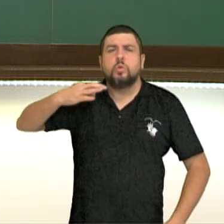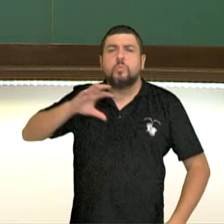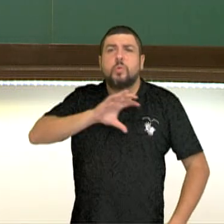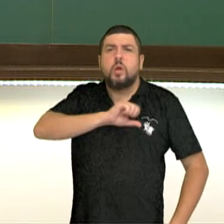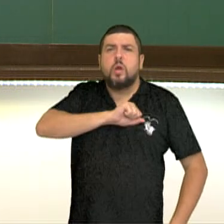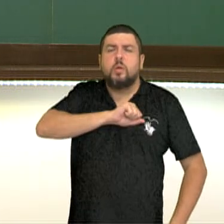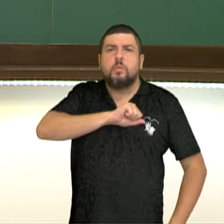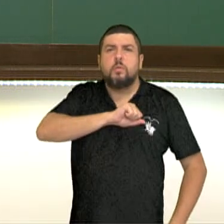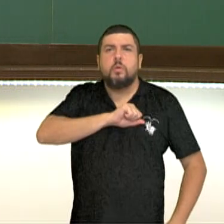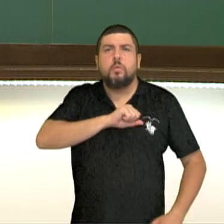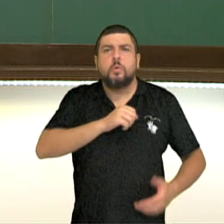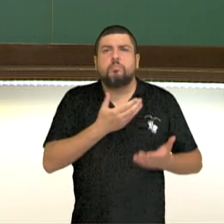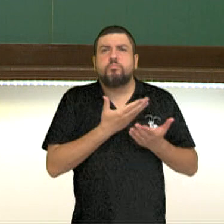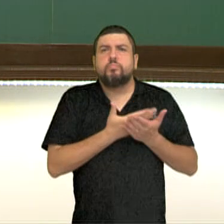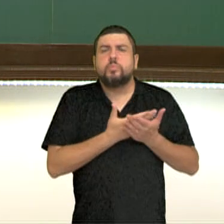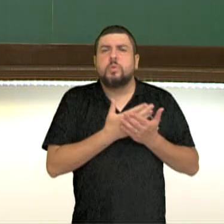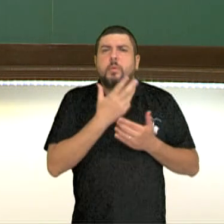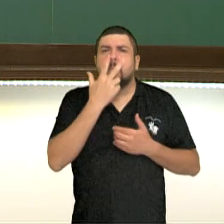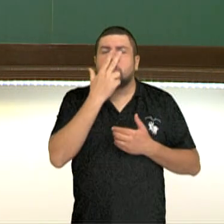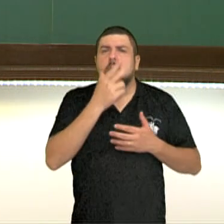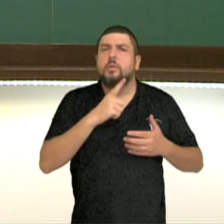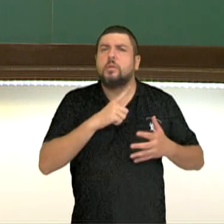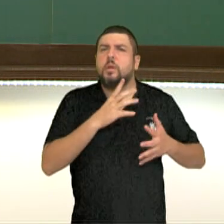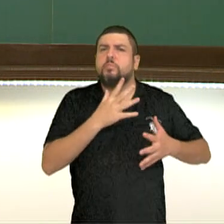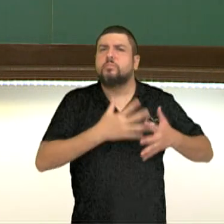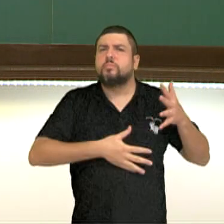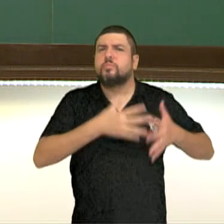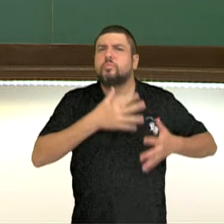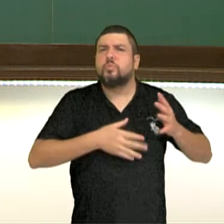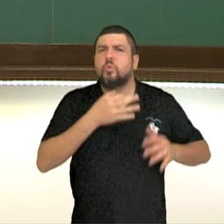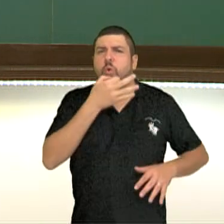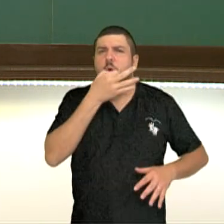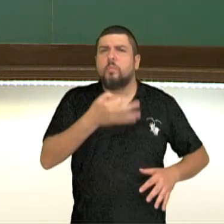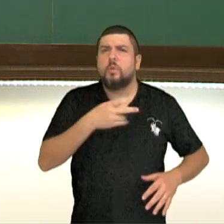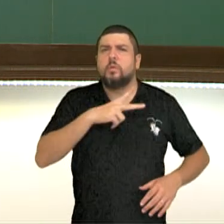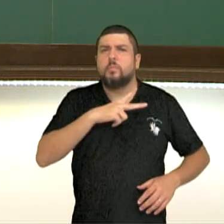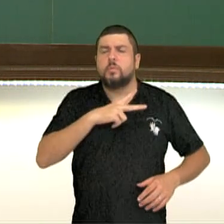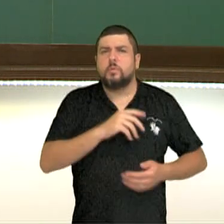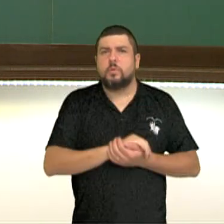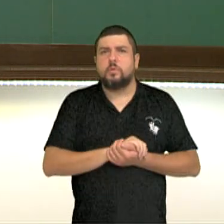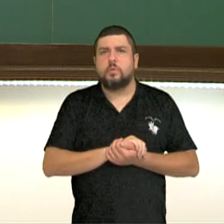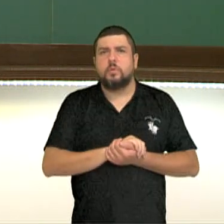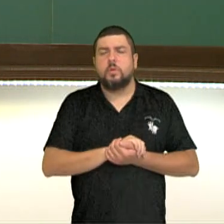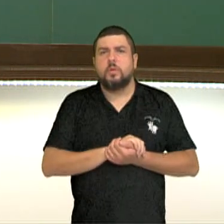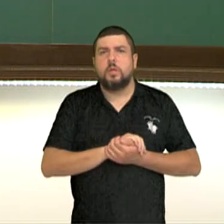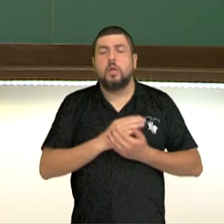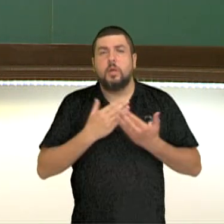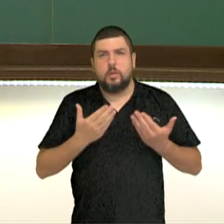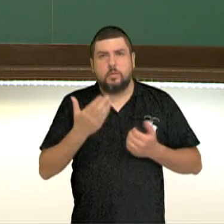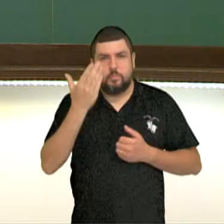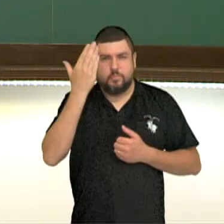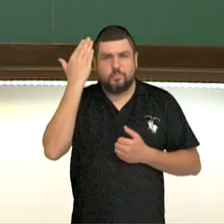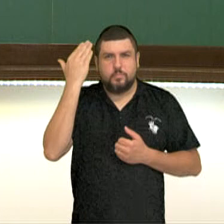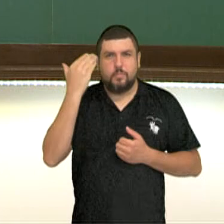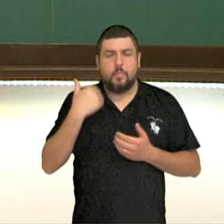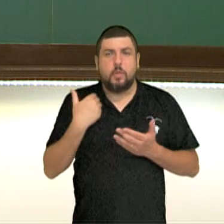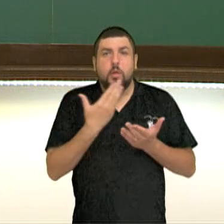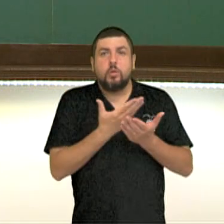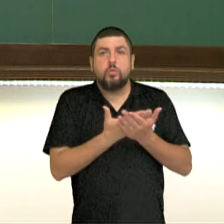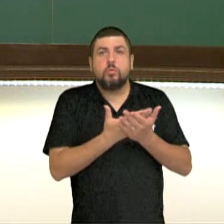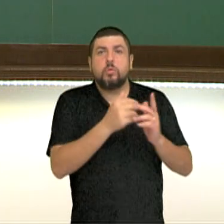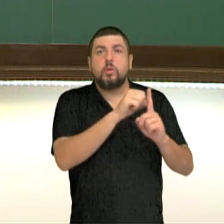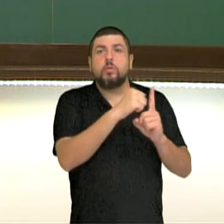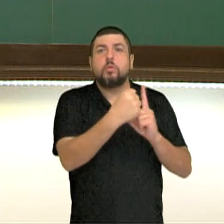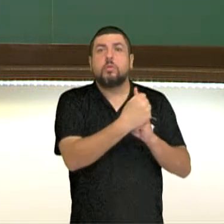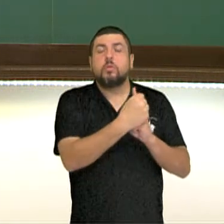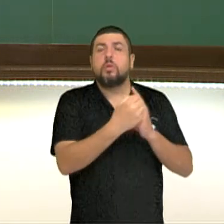ter um resultado mais fidedigno das questões. Então, isso é muito importante, né? Seria mais fácil de estudar e, principalmente, seria mais